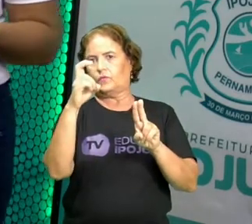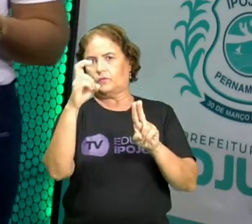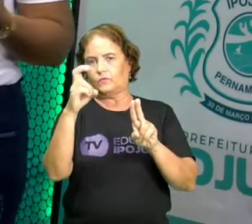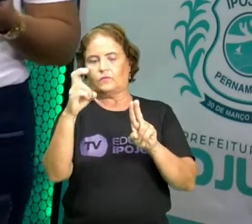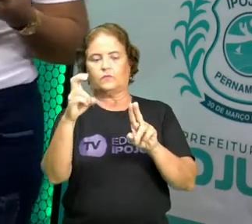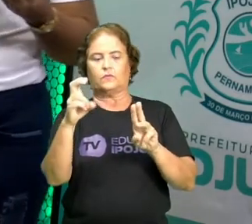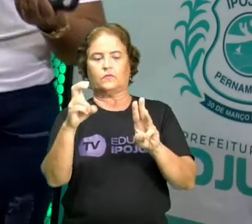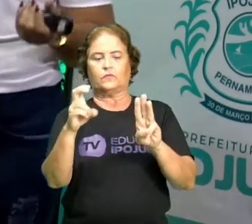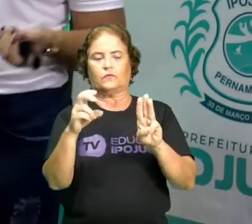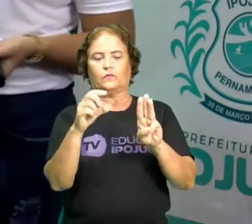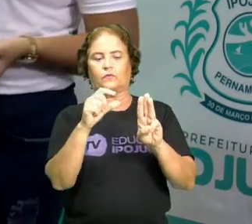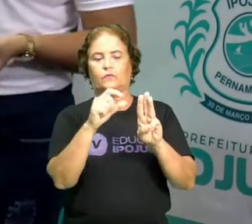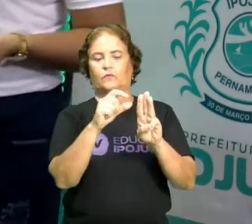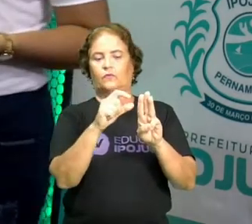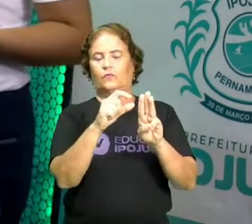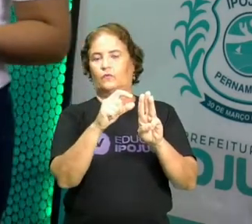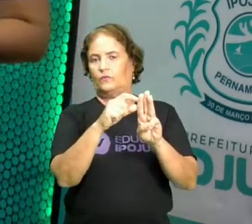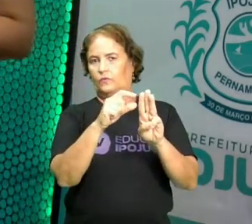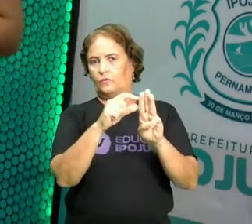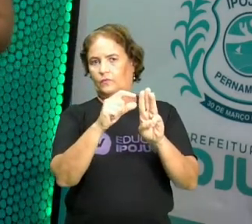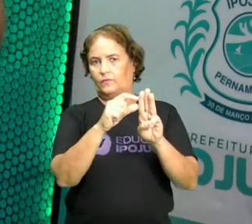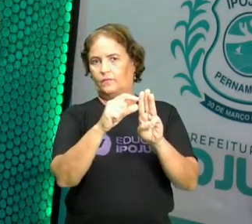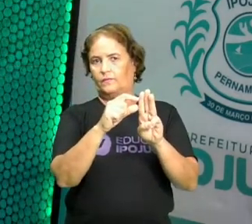5 centenas dá 500.